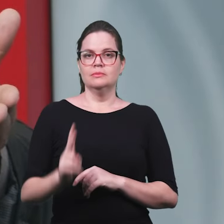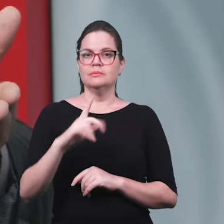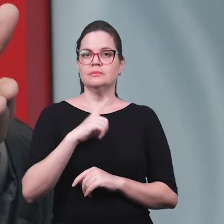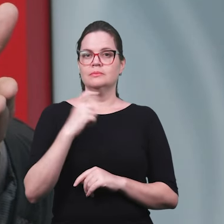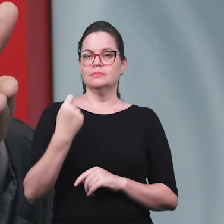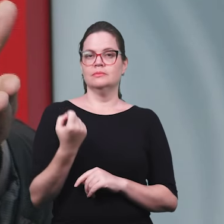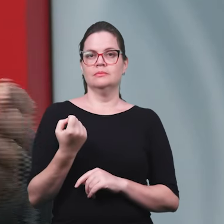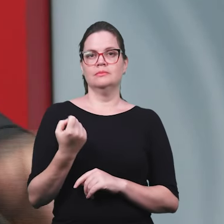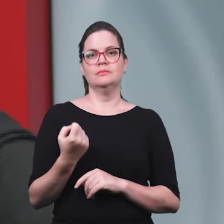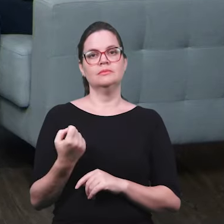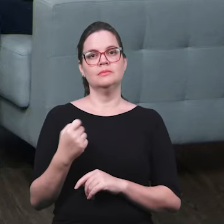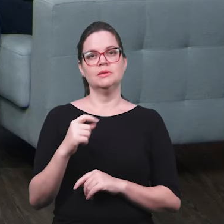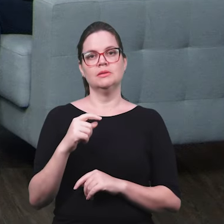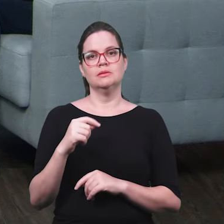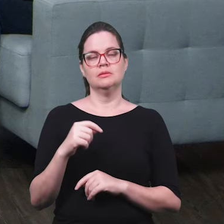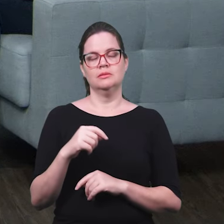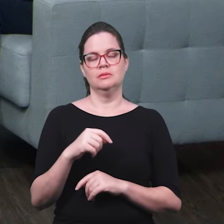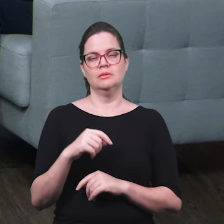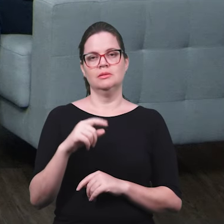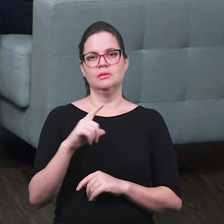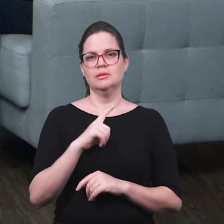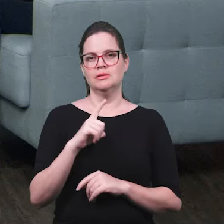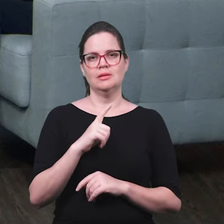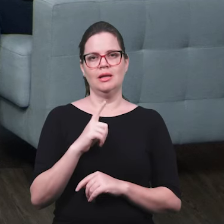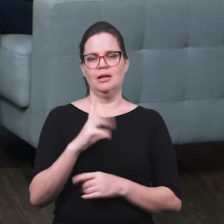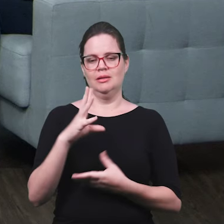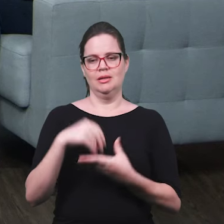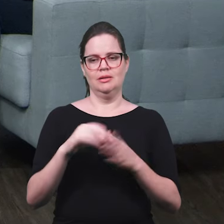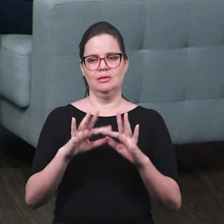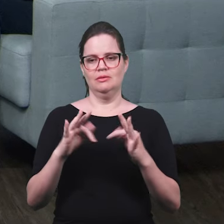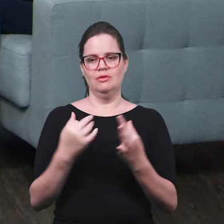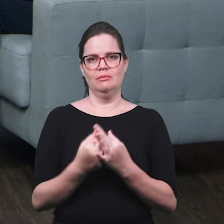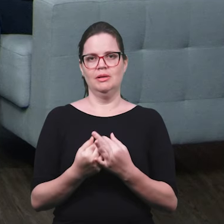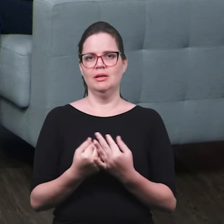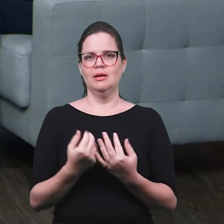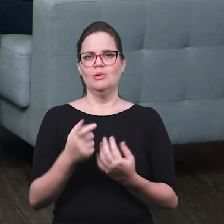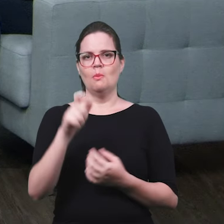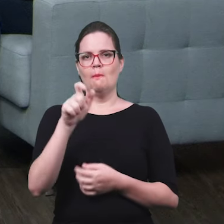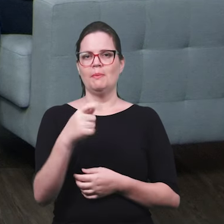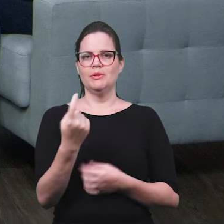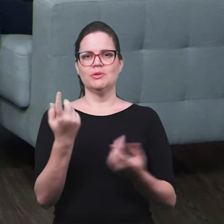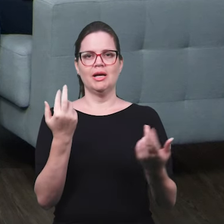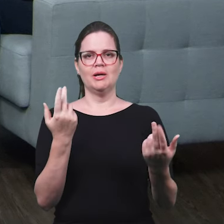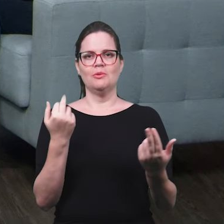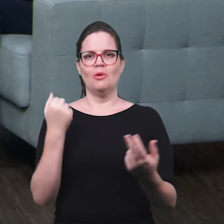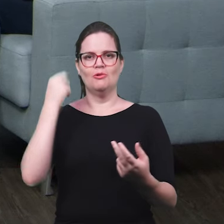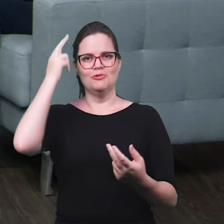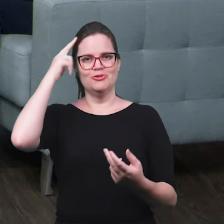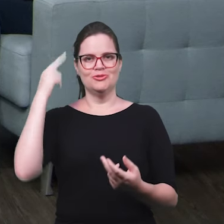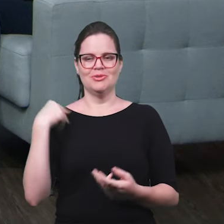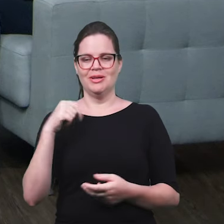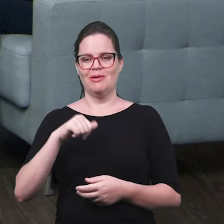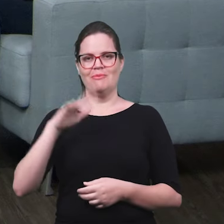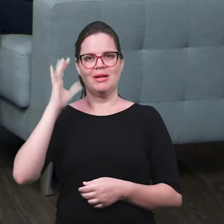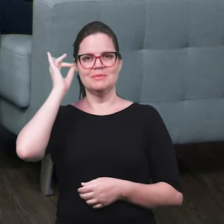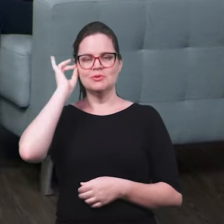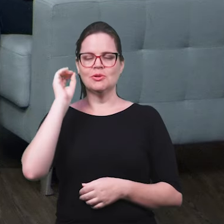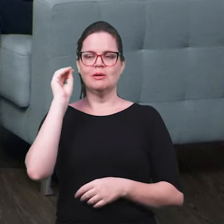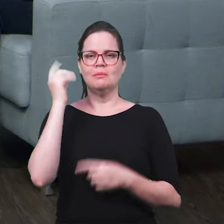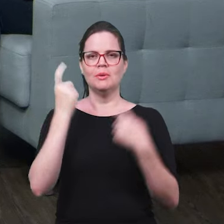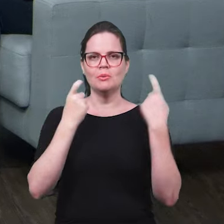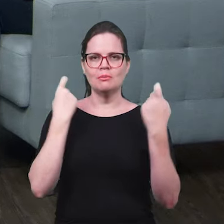Sempre tem alguém, pastor Alex, sempre tem um José na família. Sempre tem alguém que é o espiritual, que é aquele